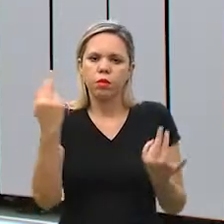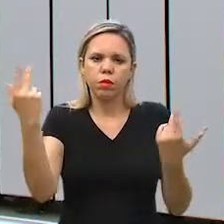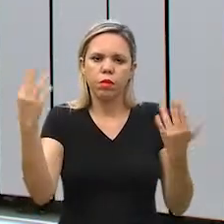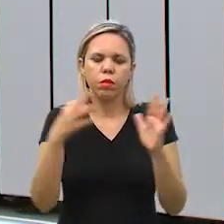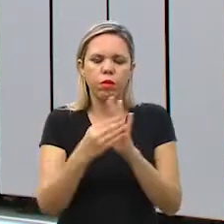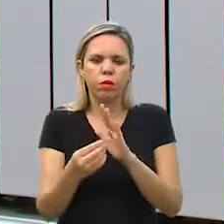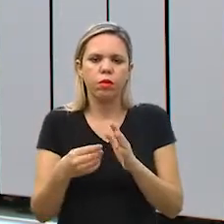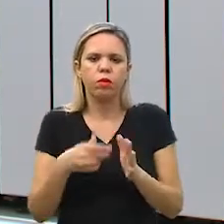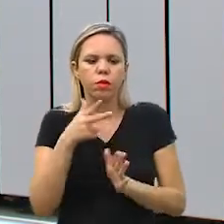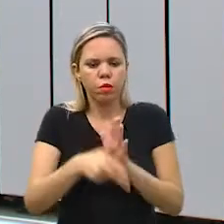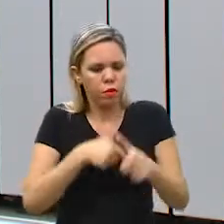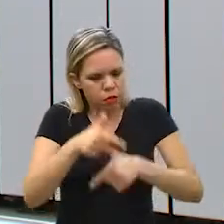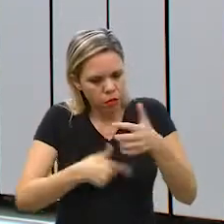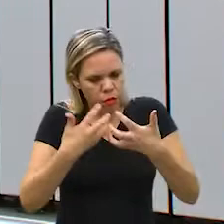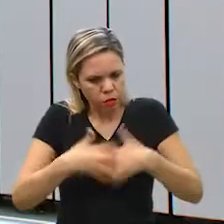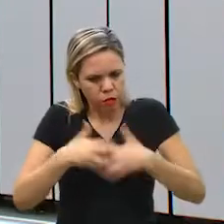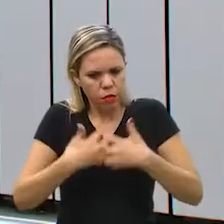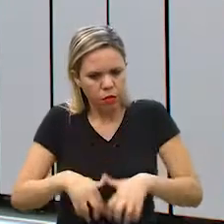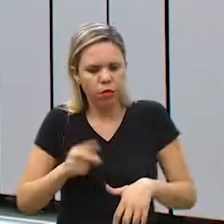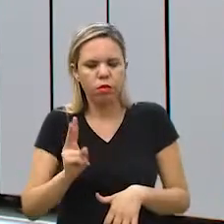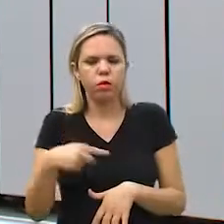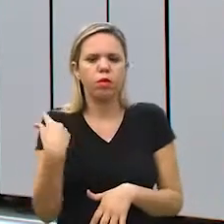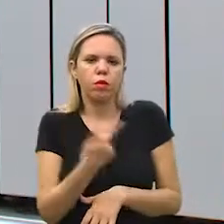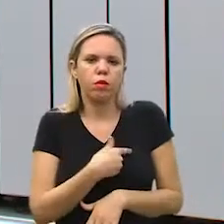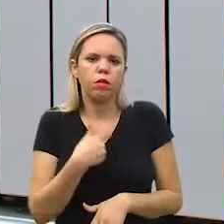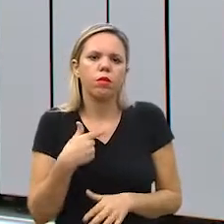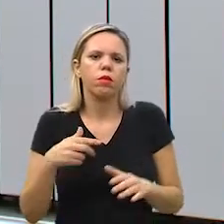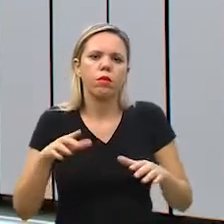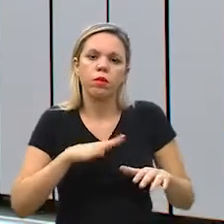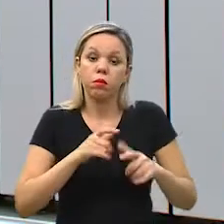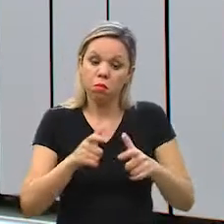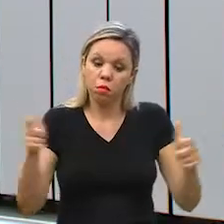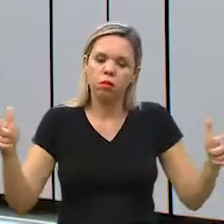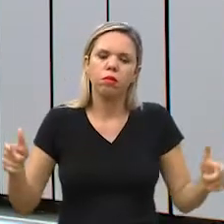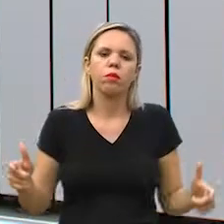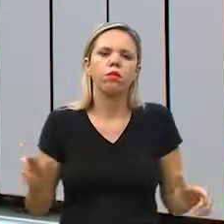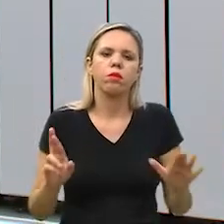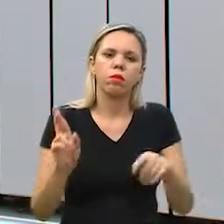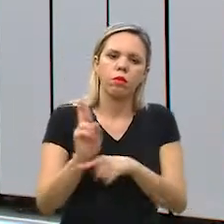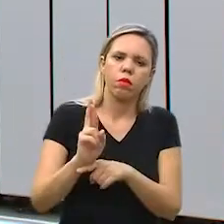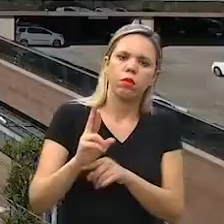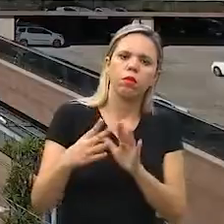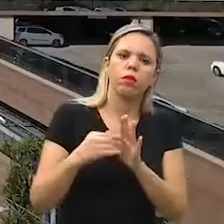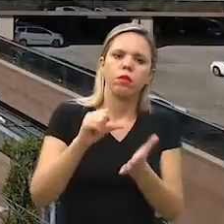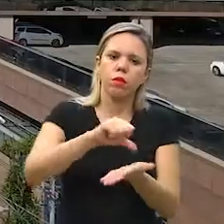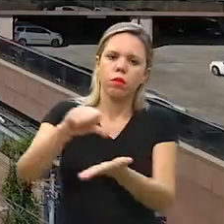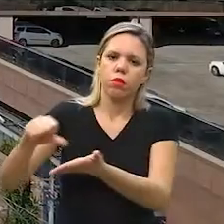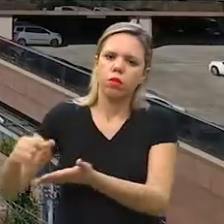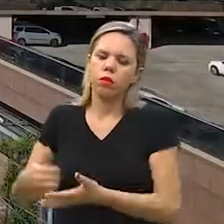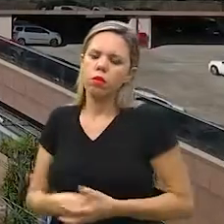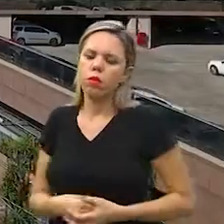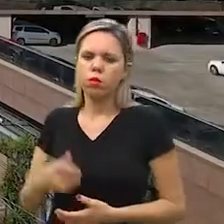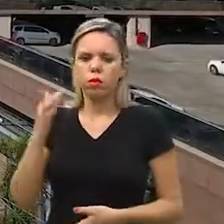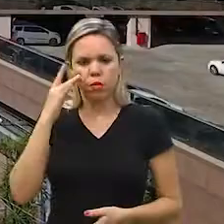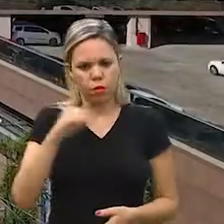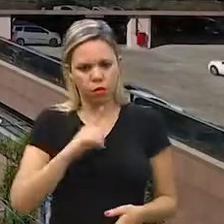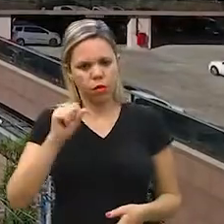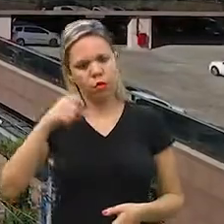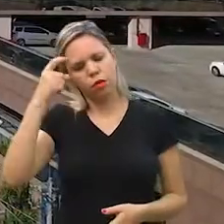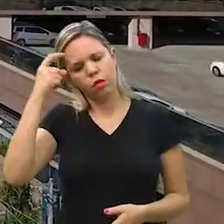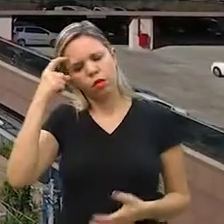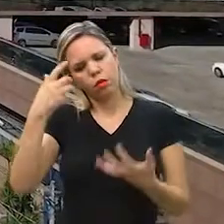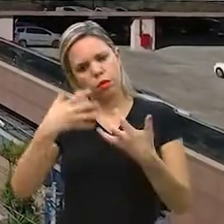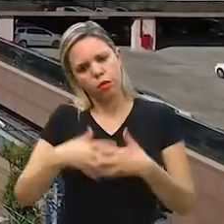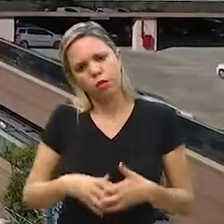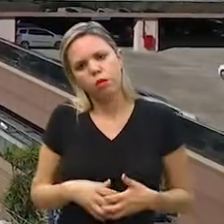é uma locomotiva. Nós somos hoje uma metrópole de referência para a região. Então, acho que temos que